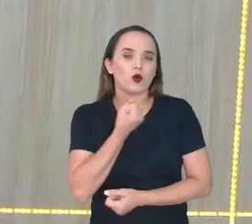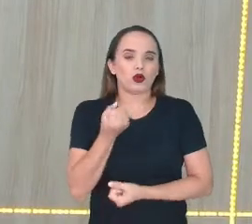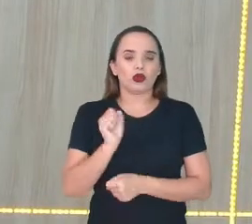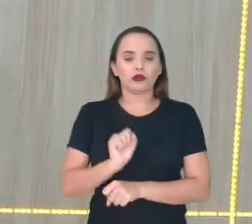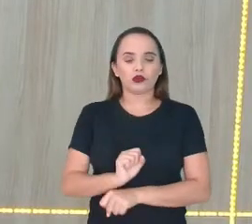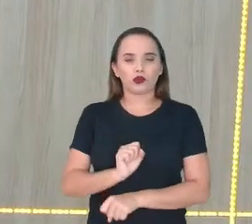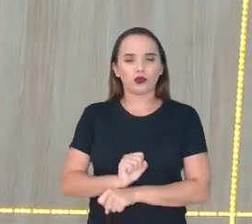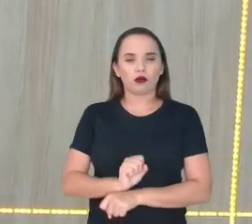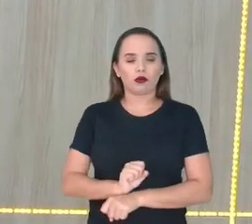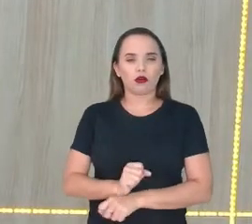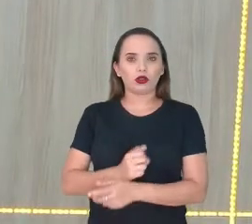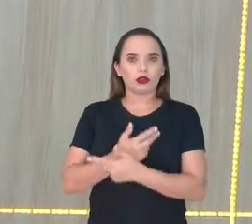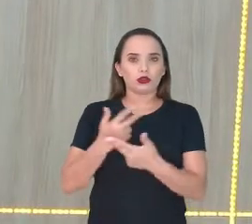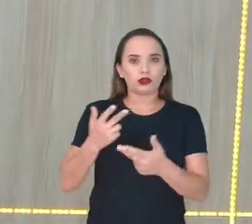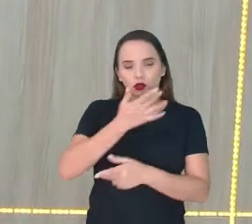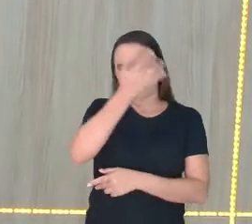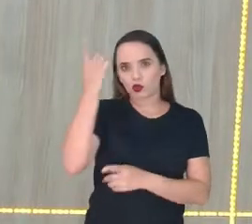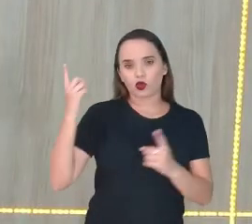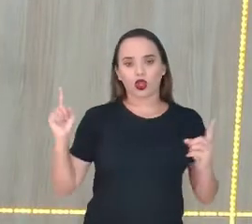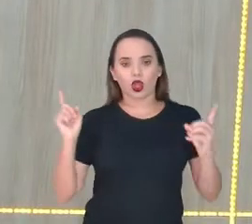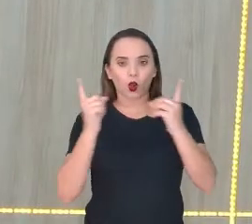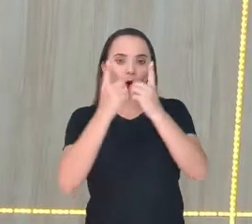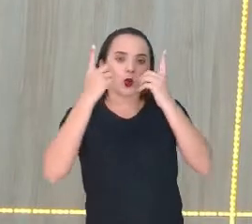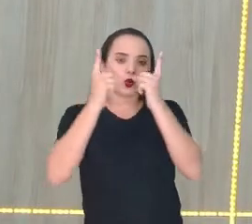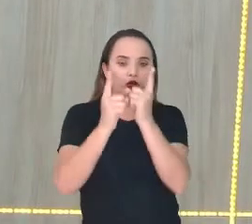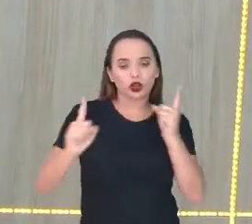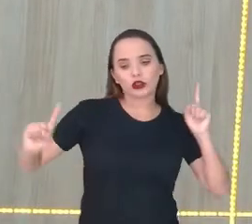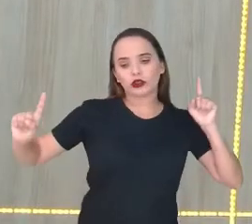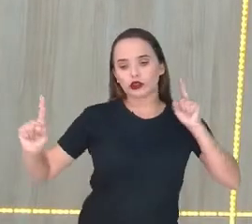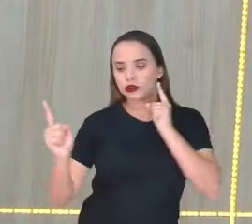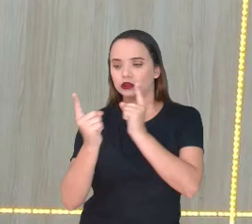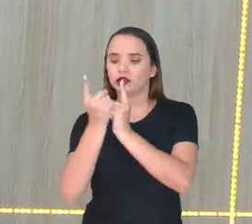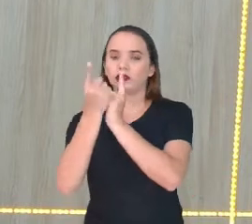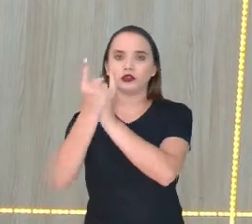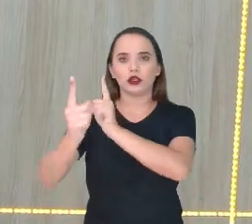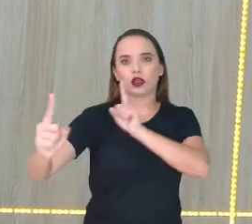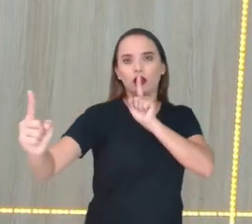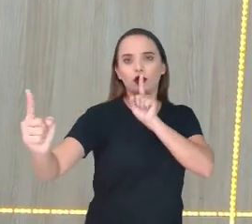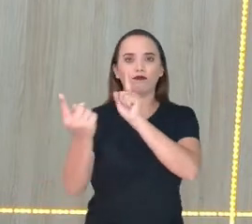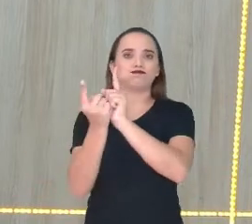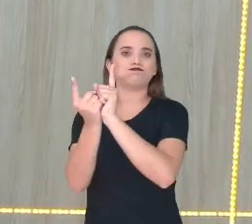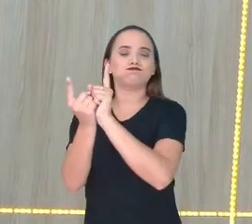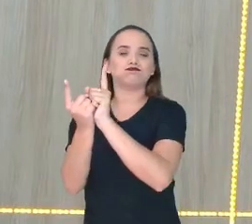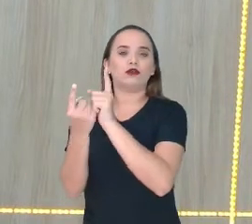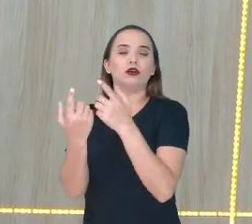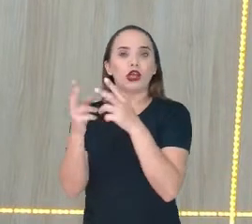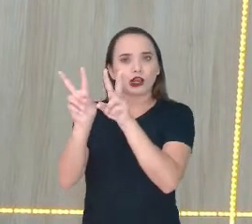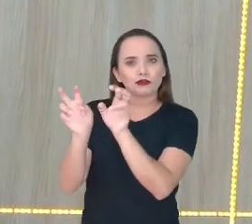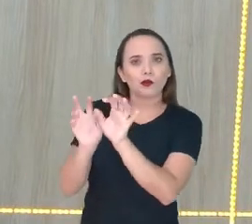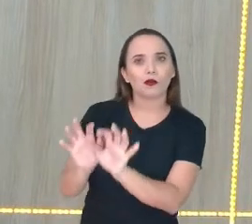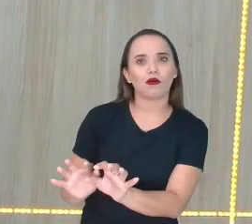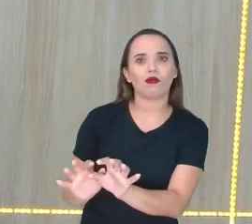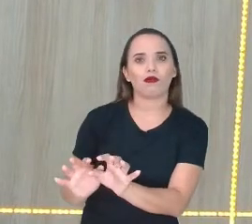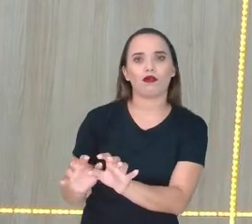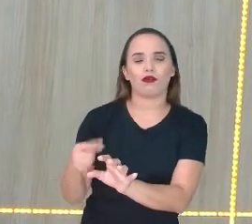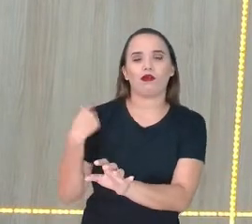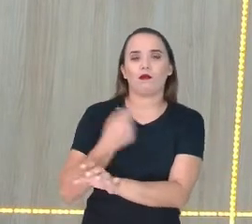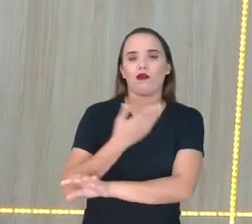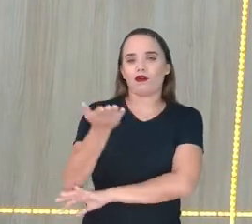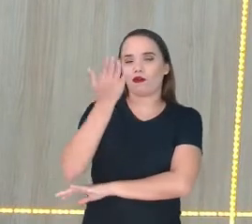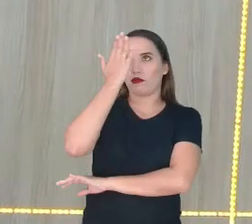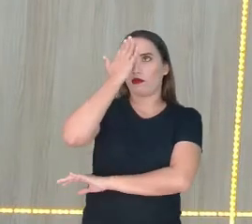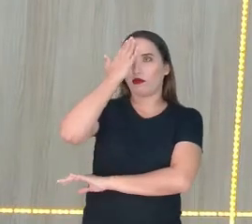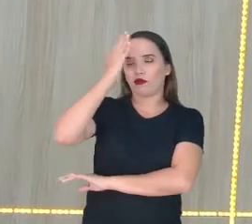pessoas que se encontram, se desencontram e se reencontram. Então, seria sobre isso. E para a gente, inclusive, deduzir